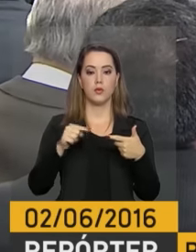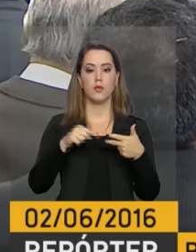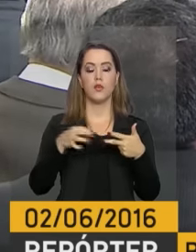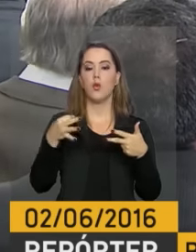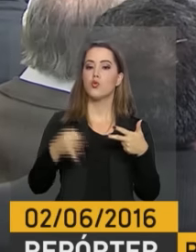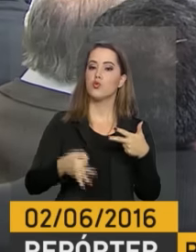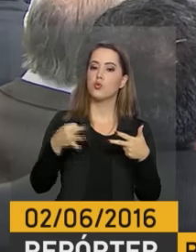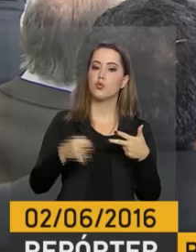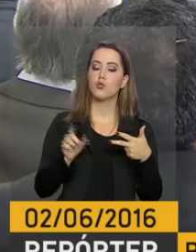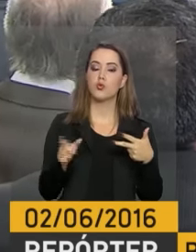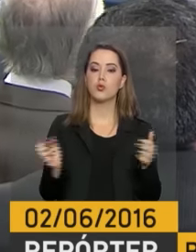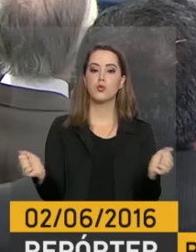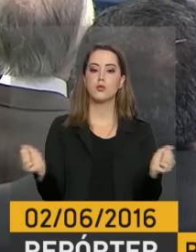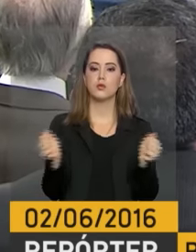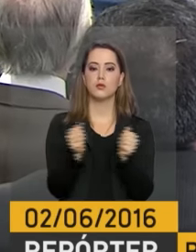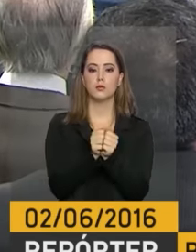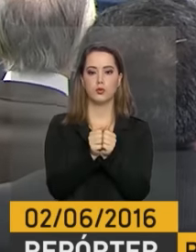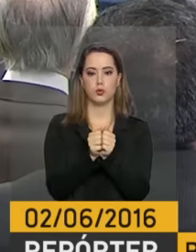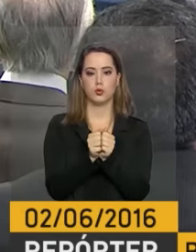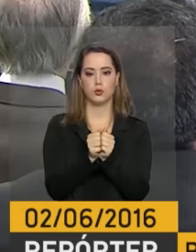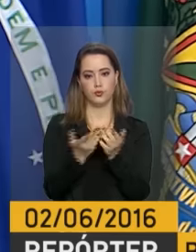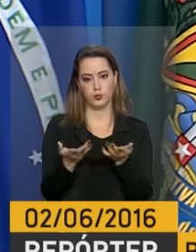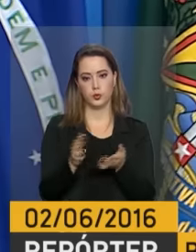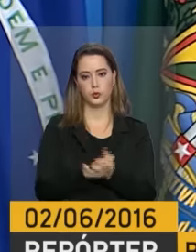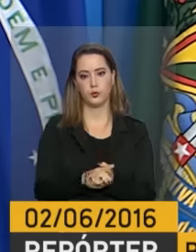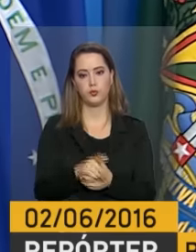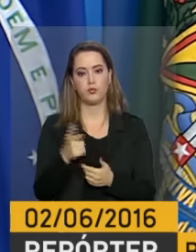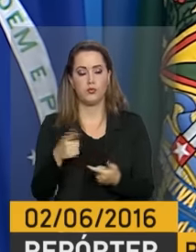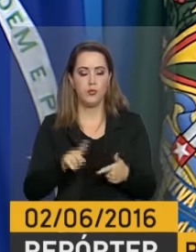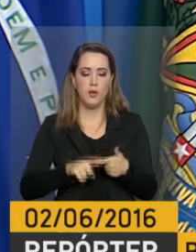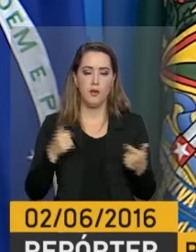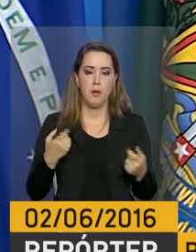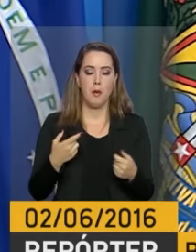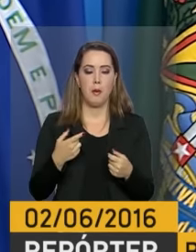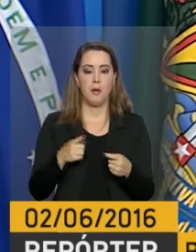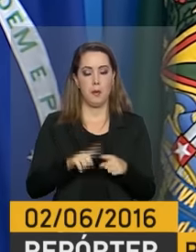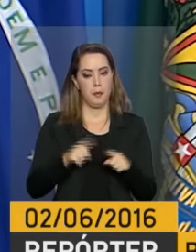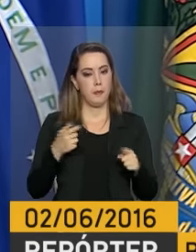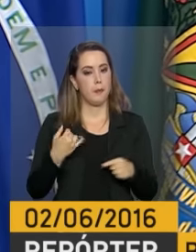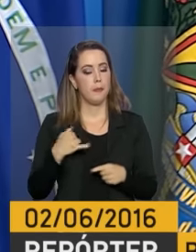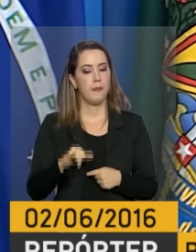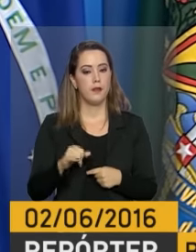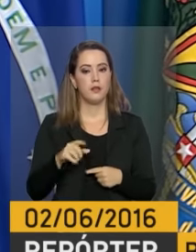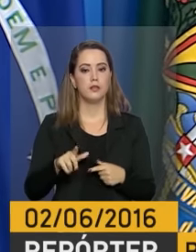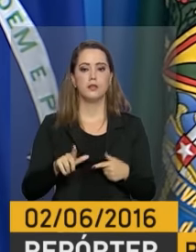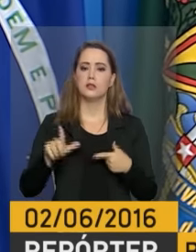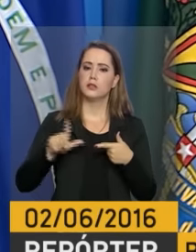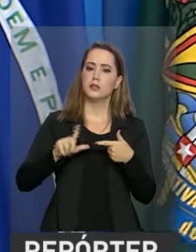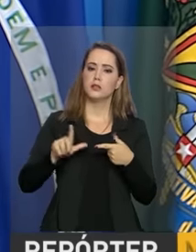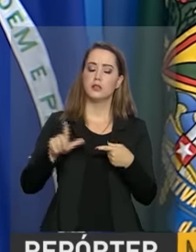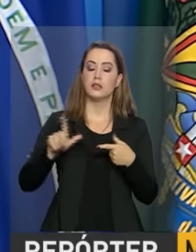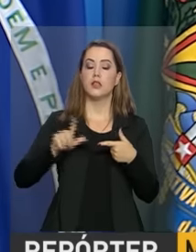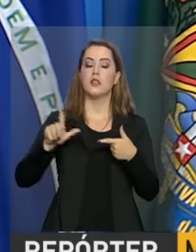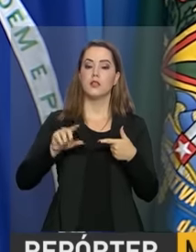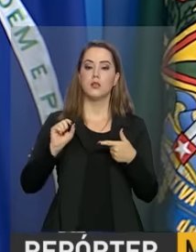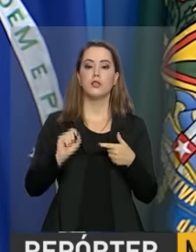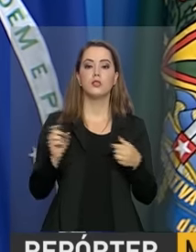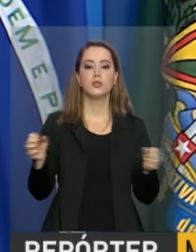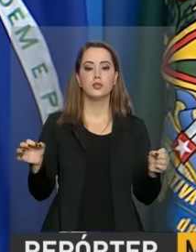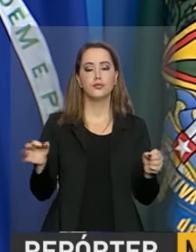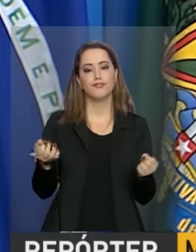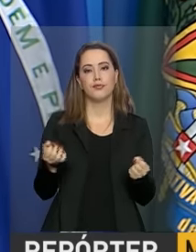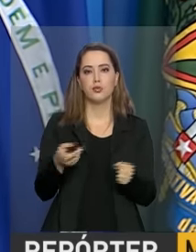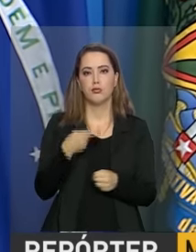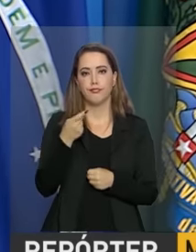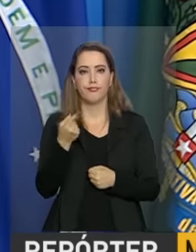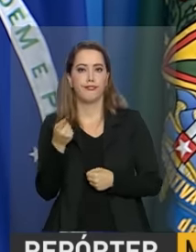Mas é claro que, quando o legislativo impede, digamos assim, os projetos, as propostas do poder executivo, fica muito